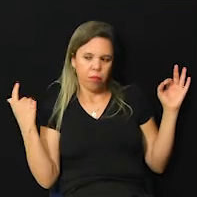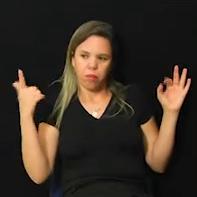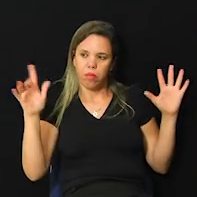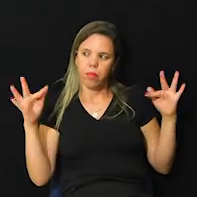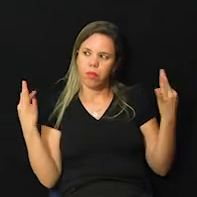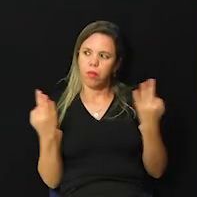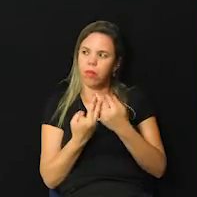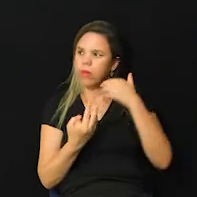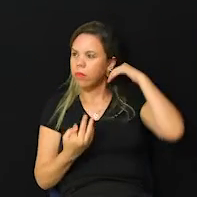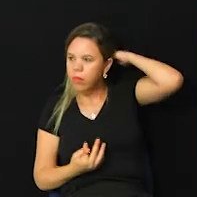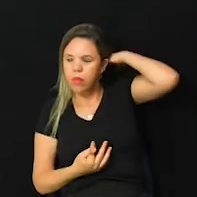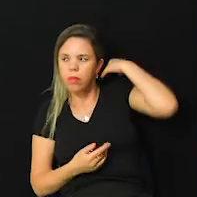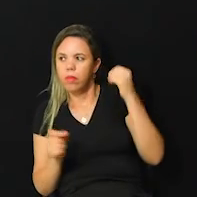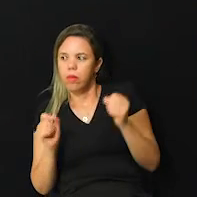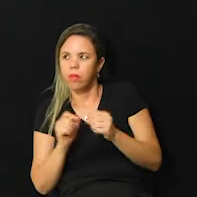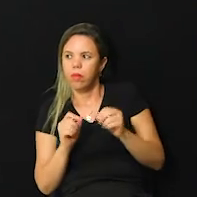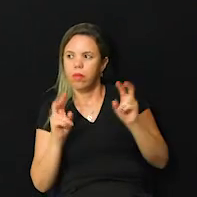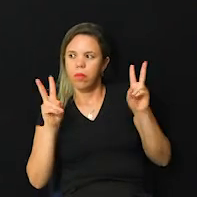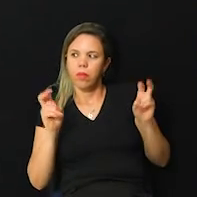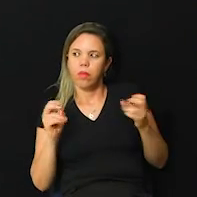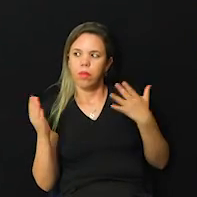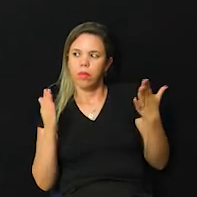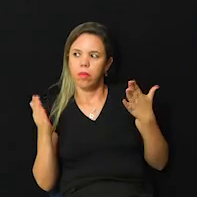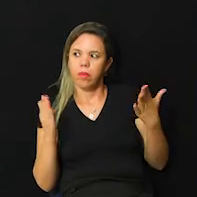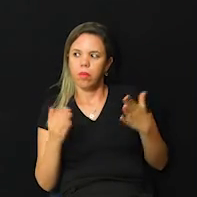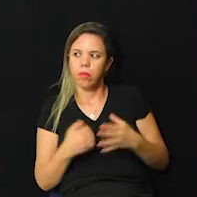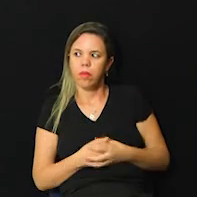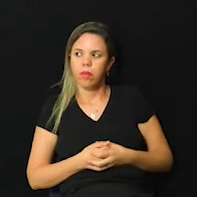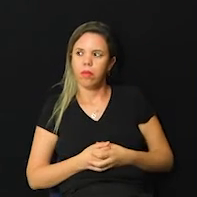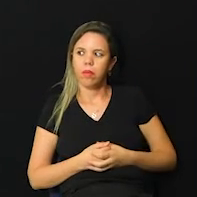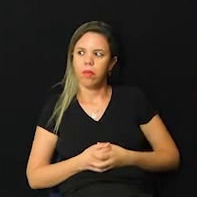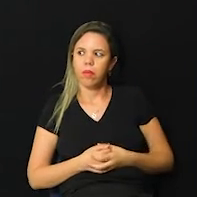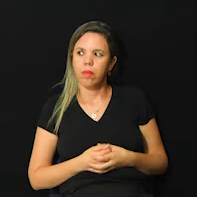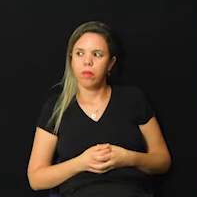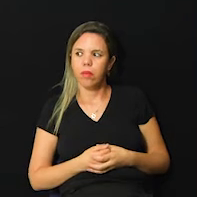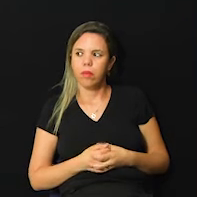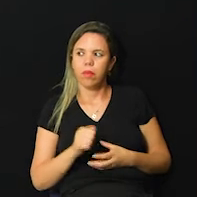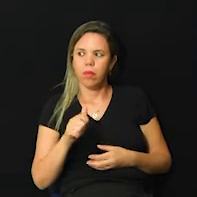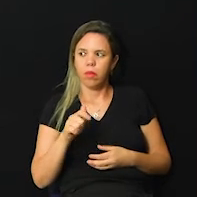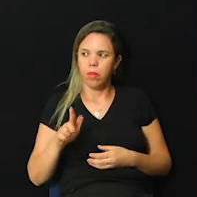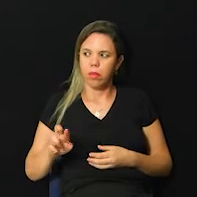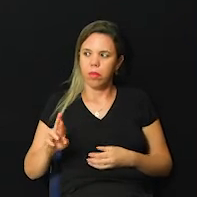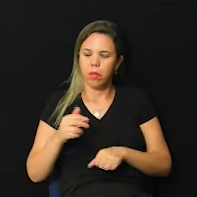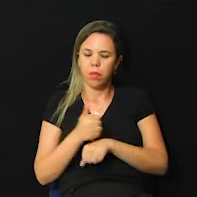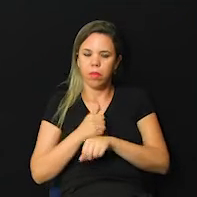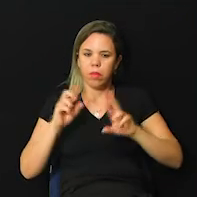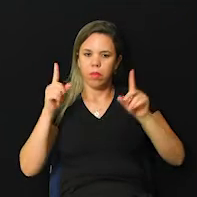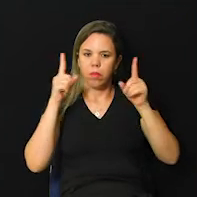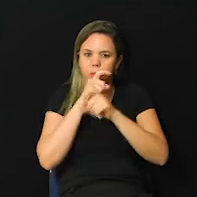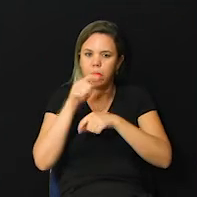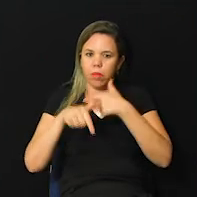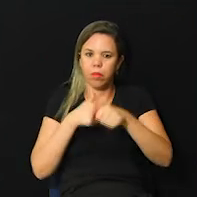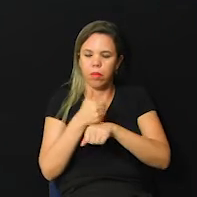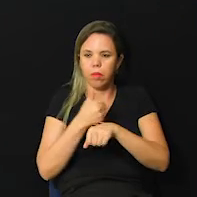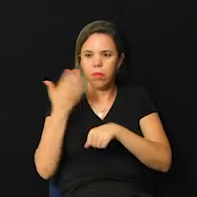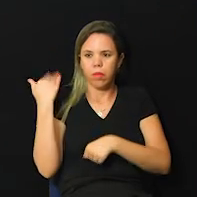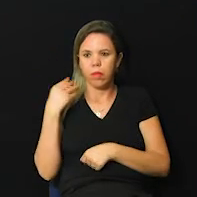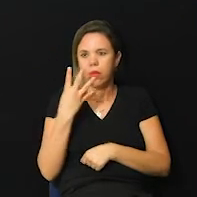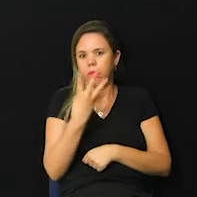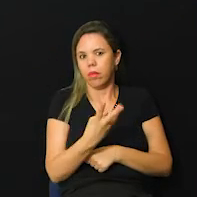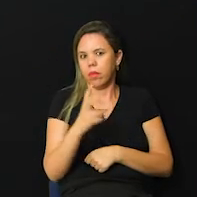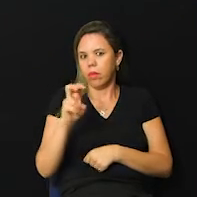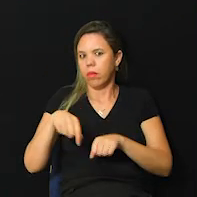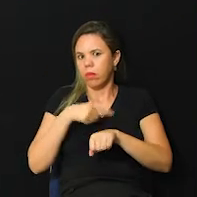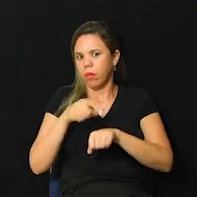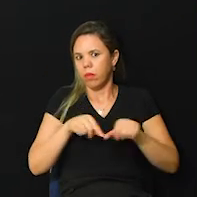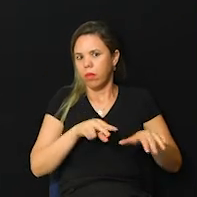mas na outra família vou fazer só um paralelo Claro para importante o pera é difícil é eu